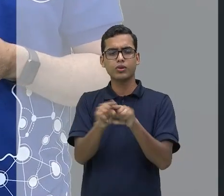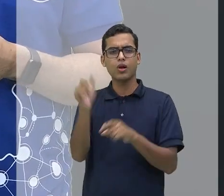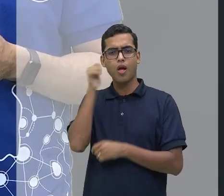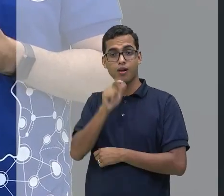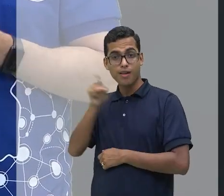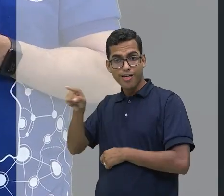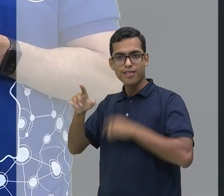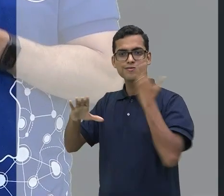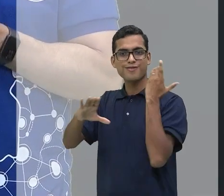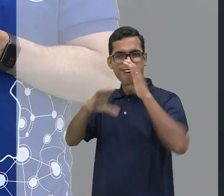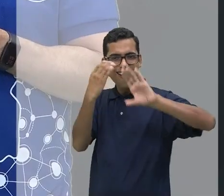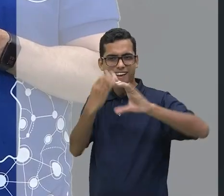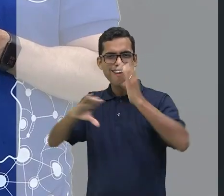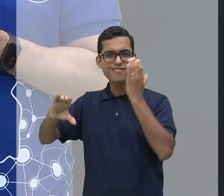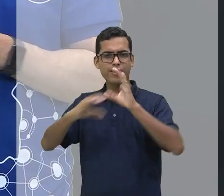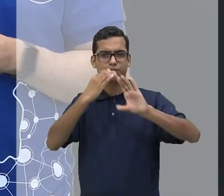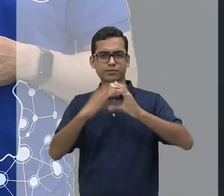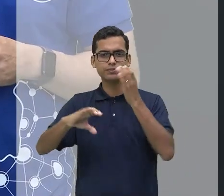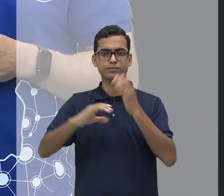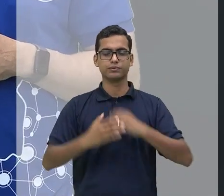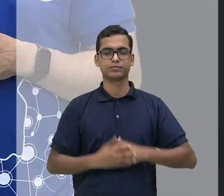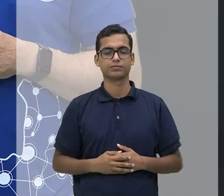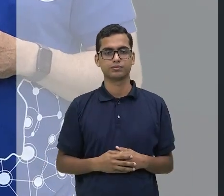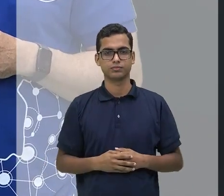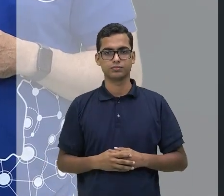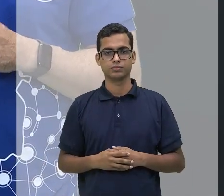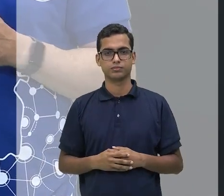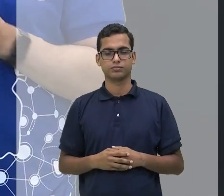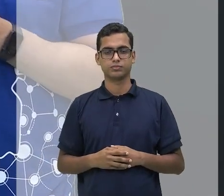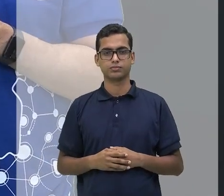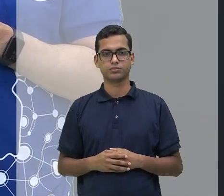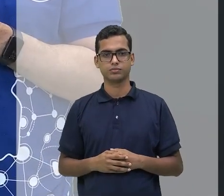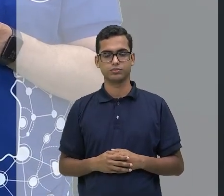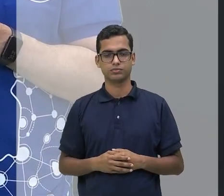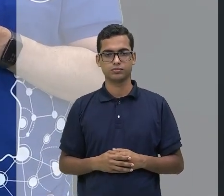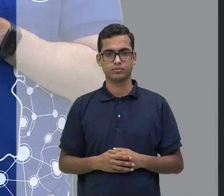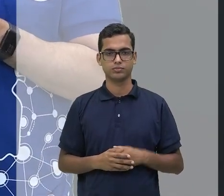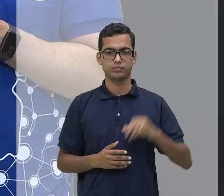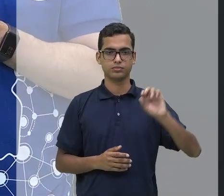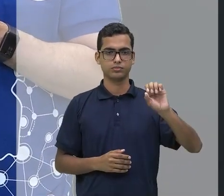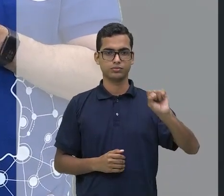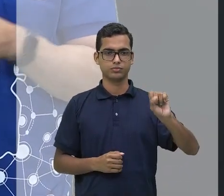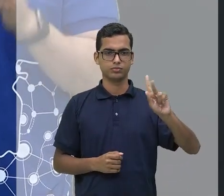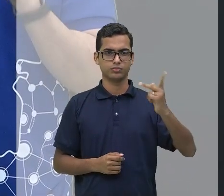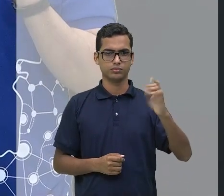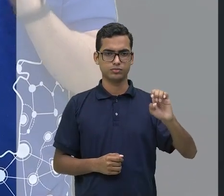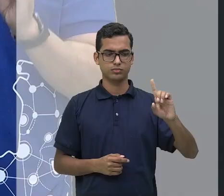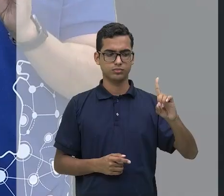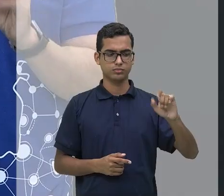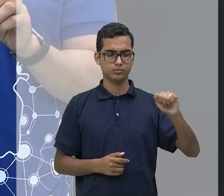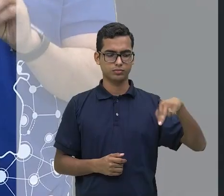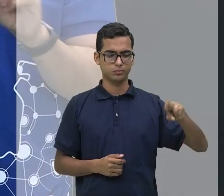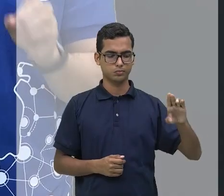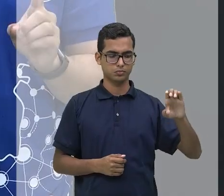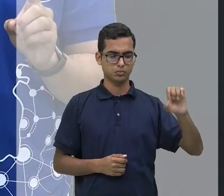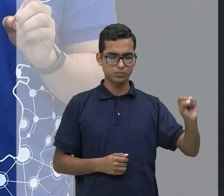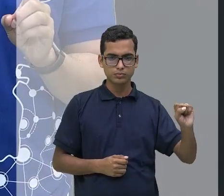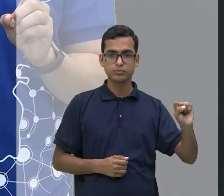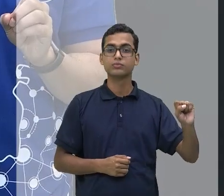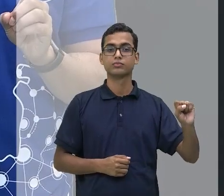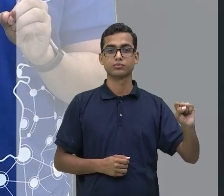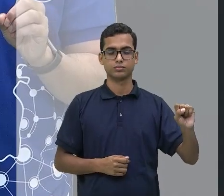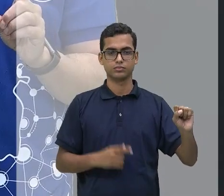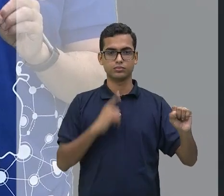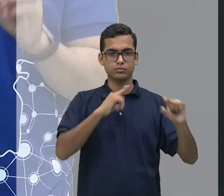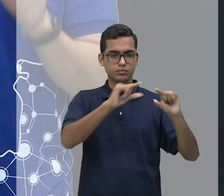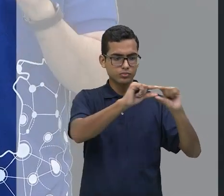completa, com sujeito e verbo, ela canta. Aí eu tenho na sequência, she dance, ela dança. Eu tenho duas orações